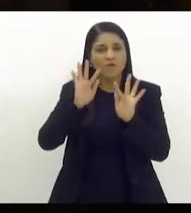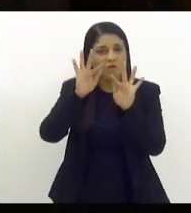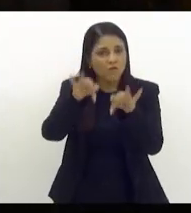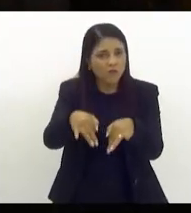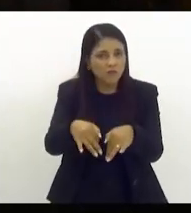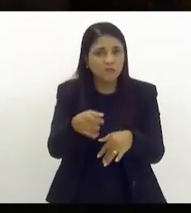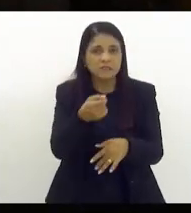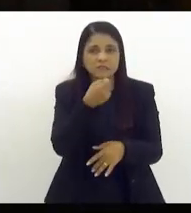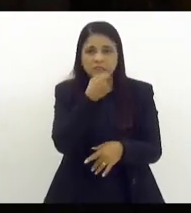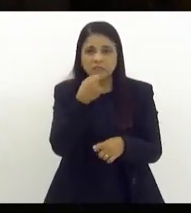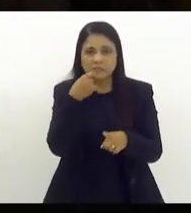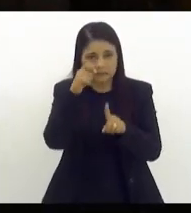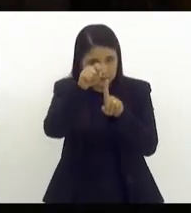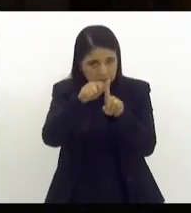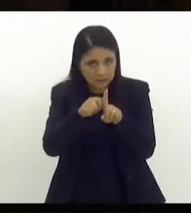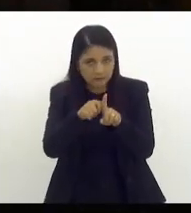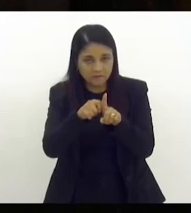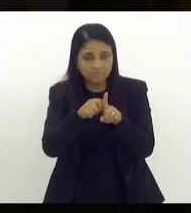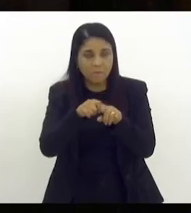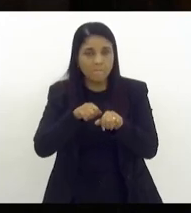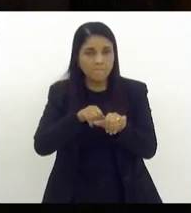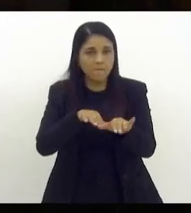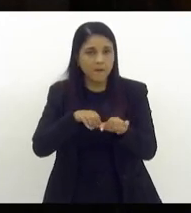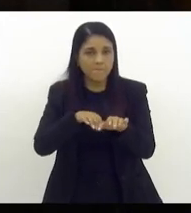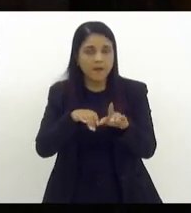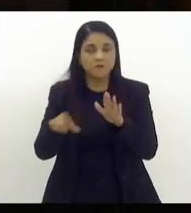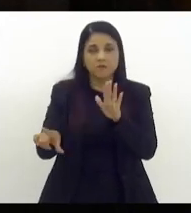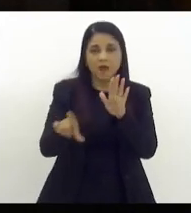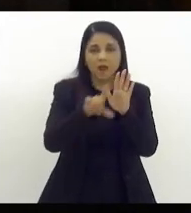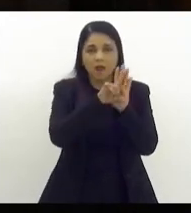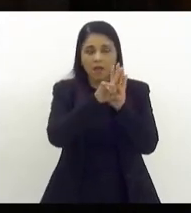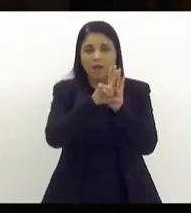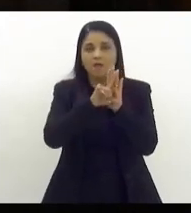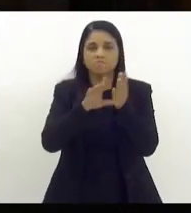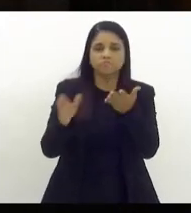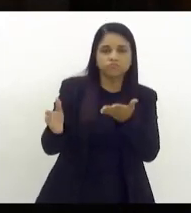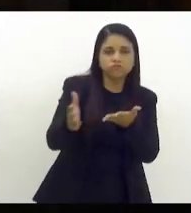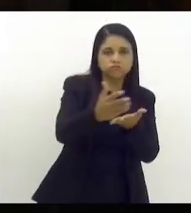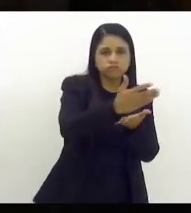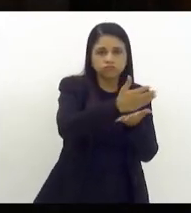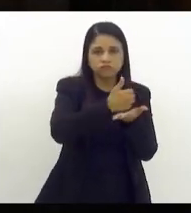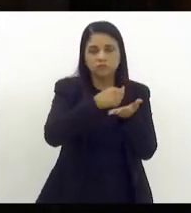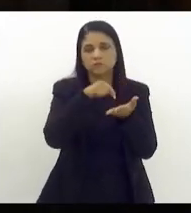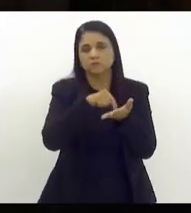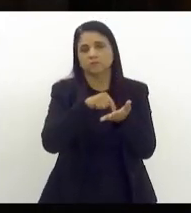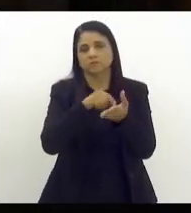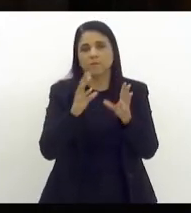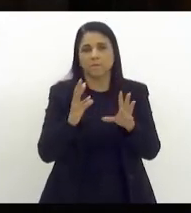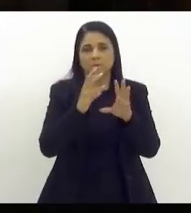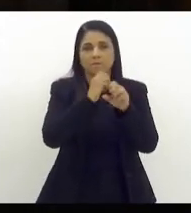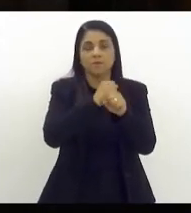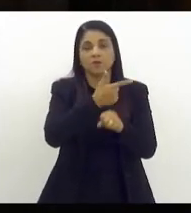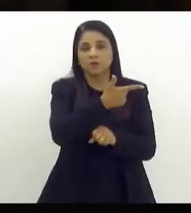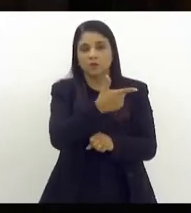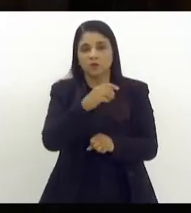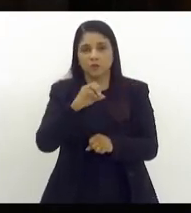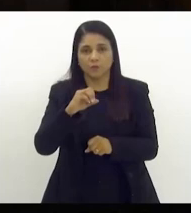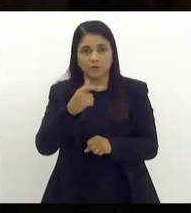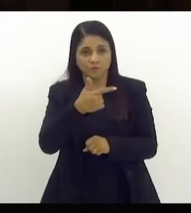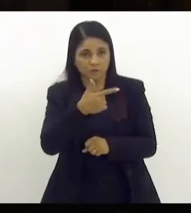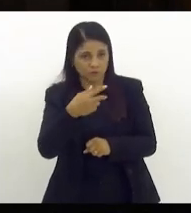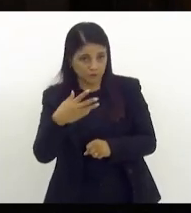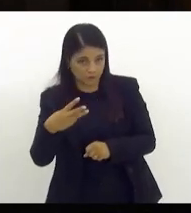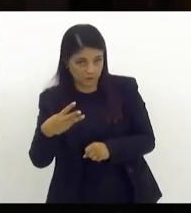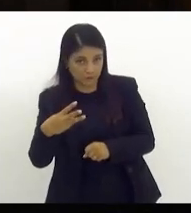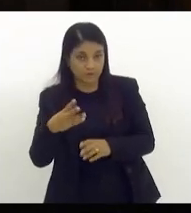chegará na casa a lei orçamentária para 2023. E aí, deputada Carla